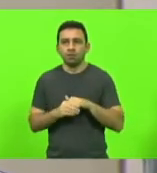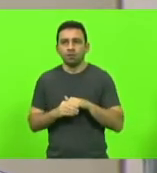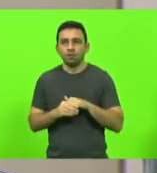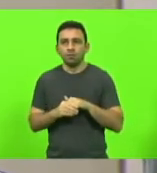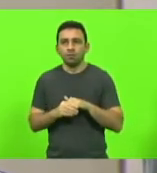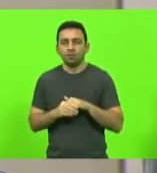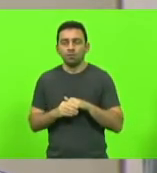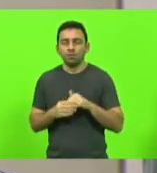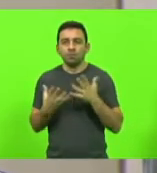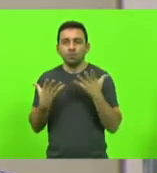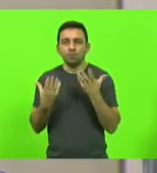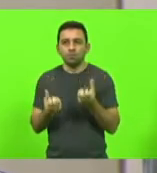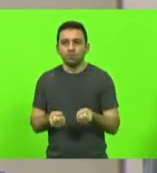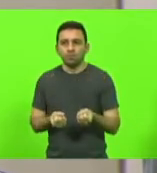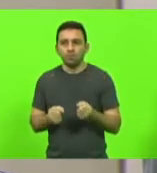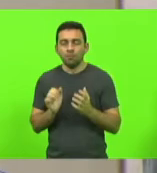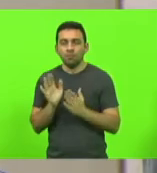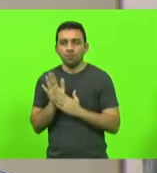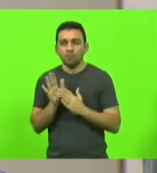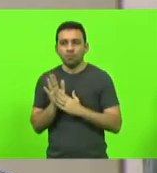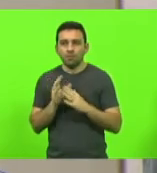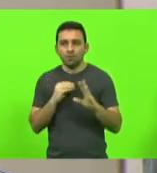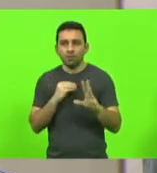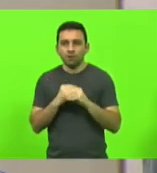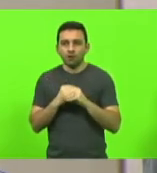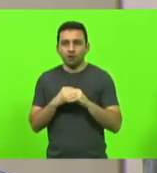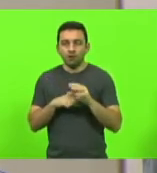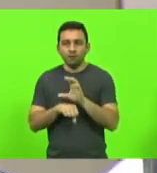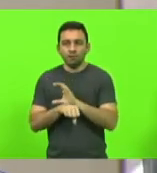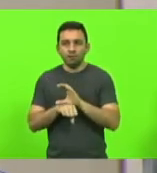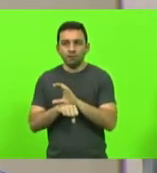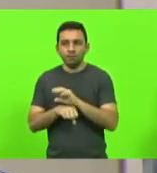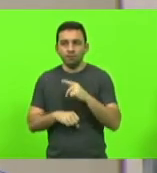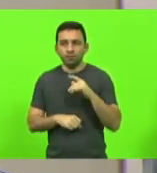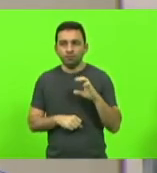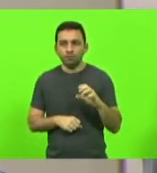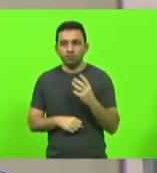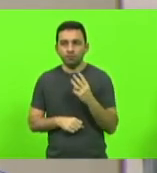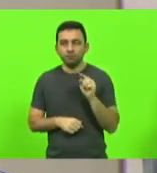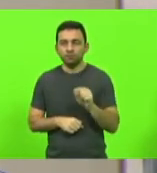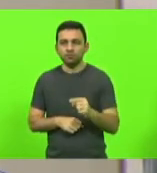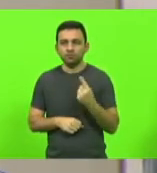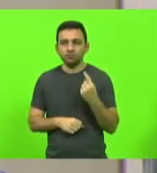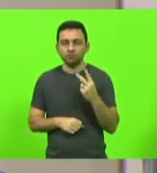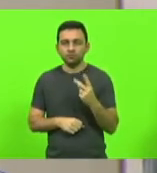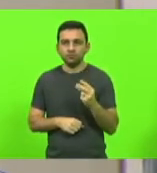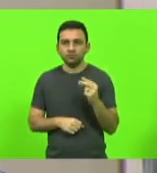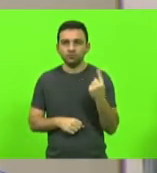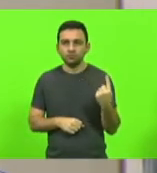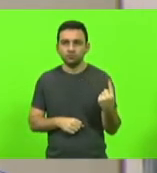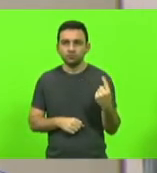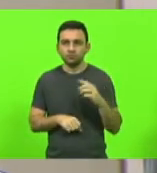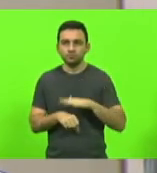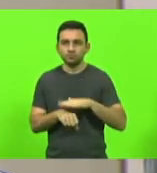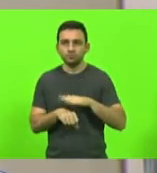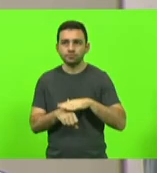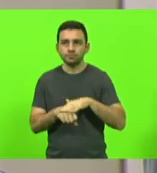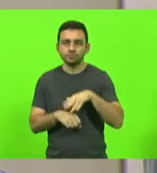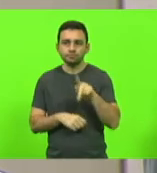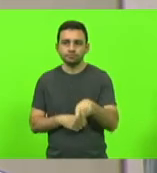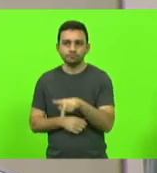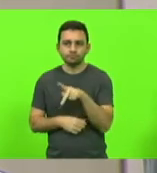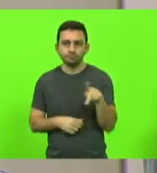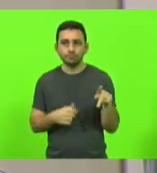da admissibilidade da proposta de emenda à Constituição, PEC 3.1/2021, autor deputado Padre Pedro Baldiceira e